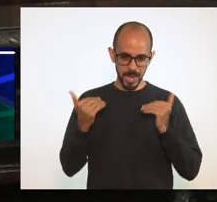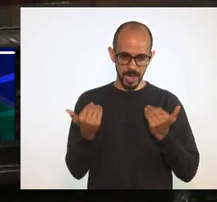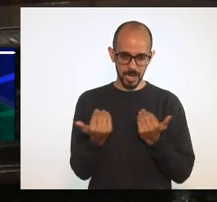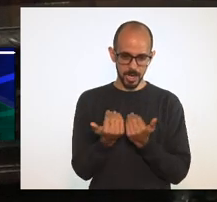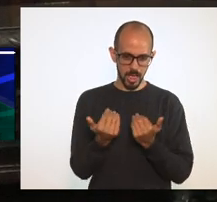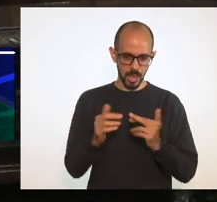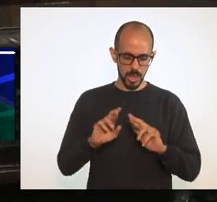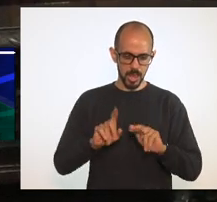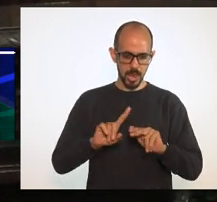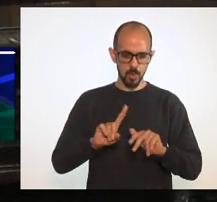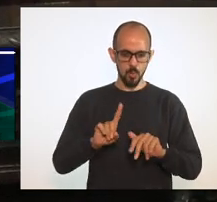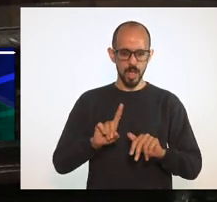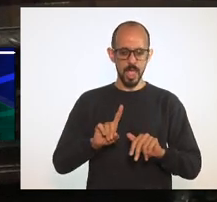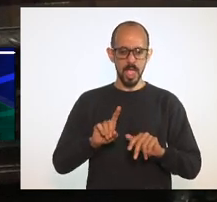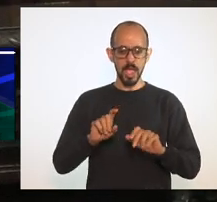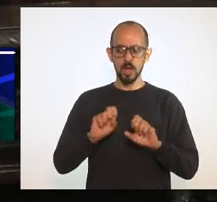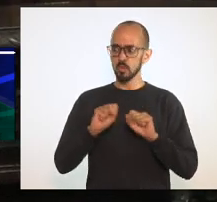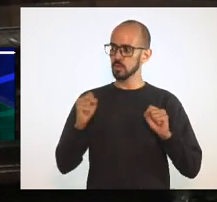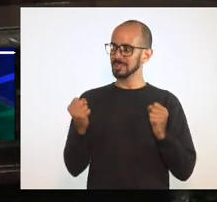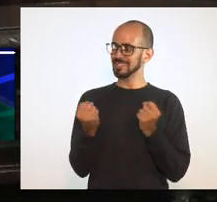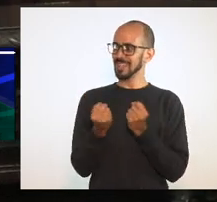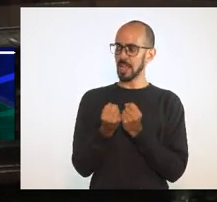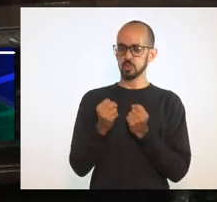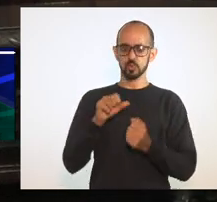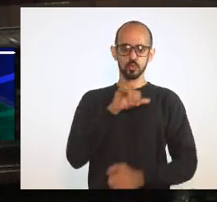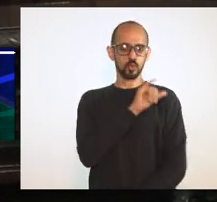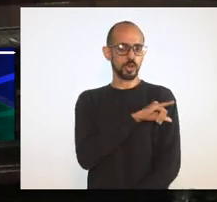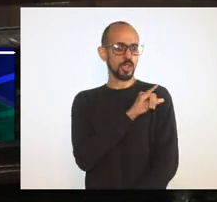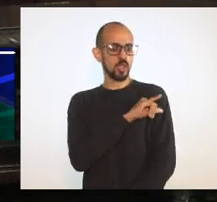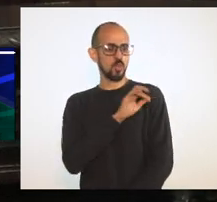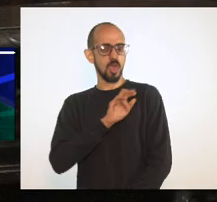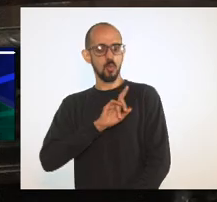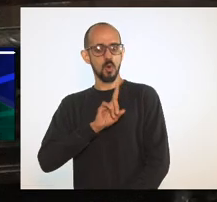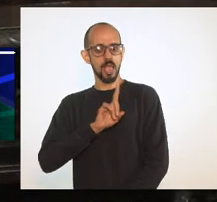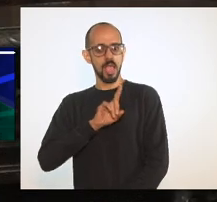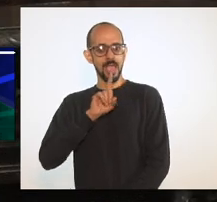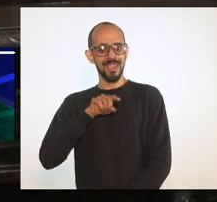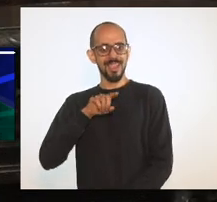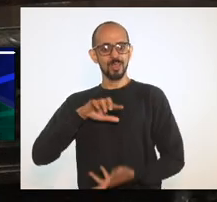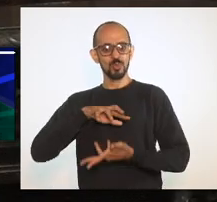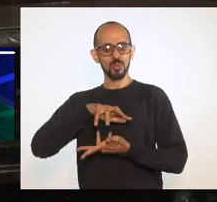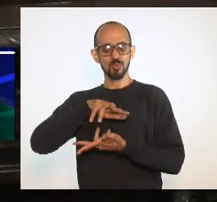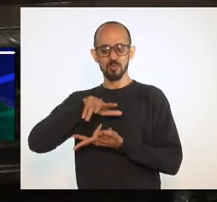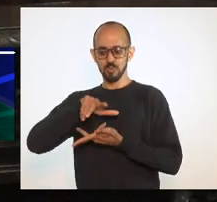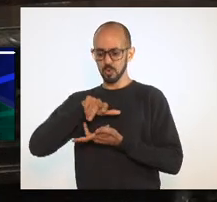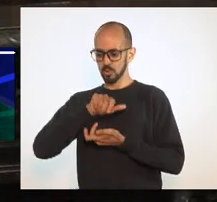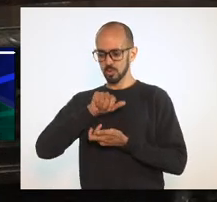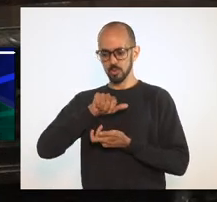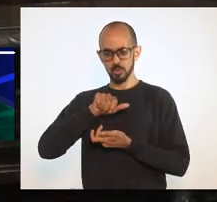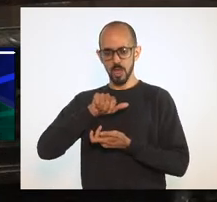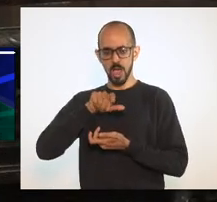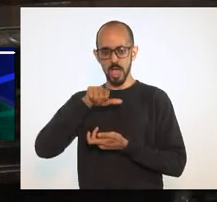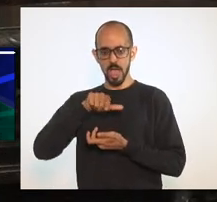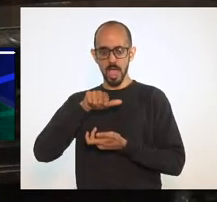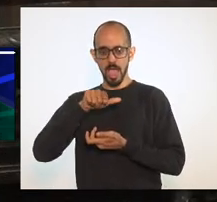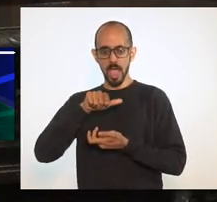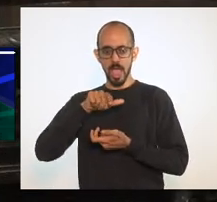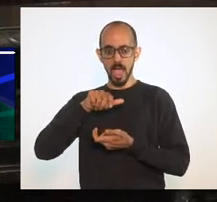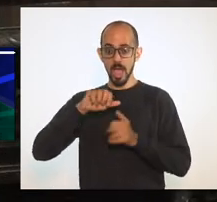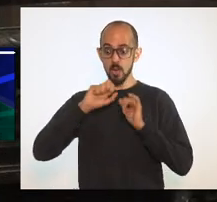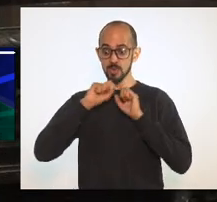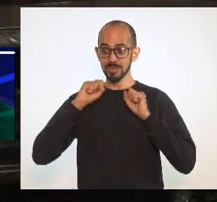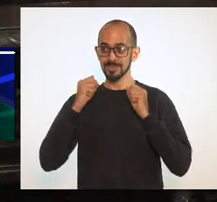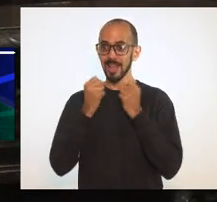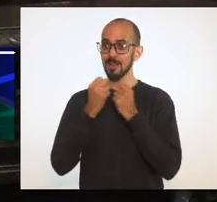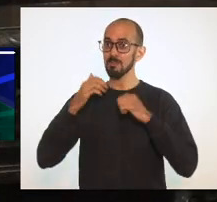não é um estádio do Rio de Janeiro, é um estádio do mundo, ele pertence ao mundo, é o estádio mais famoso do